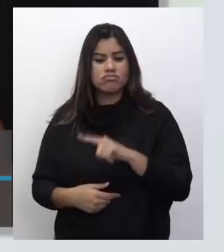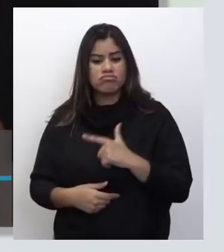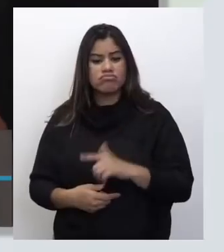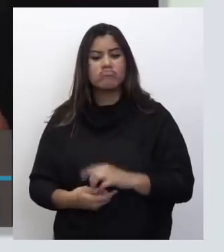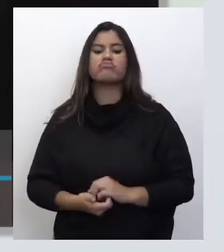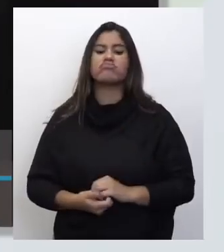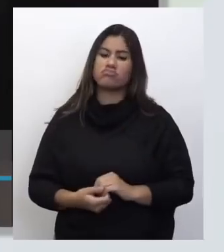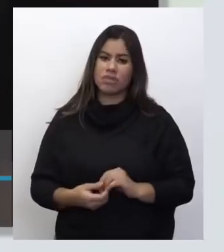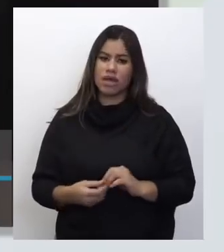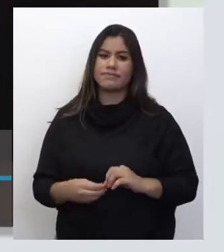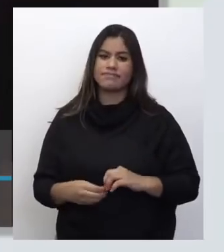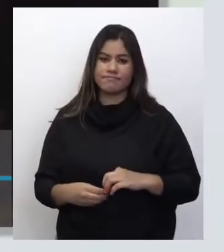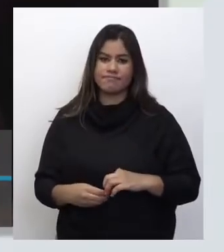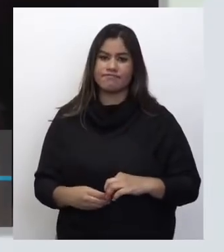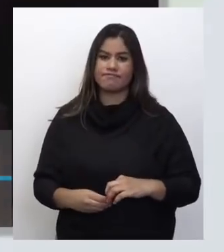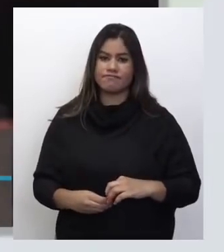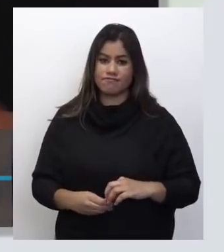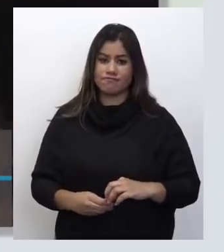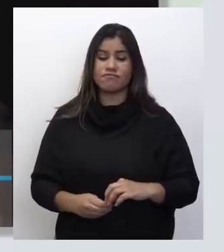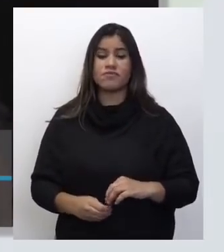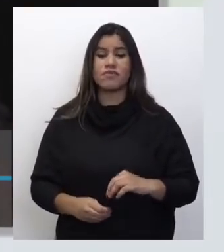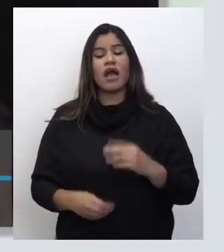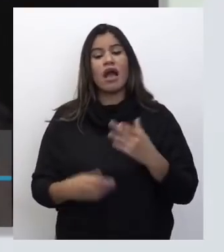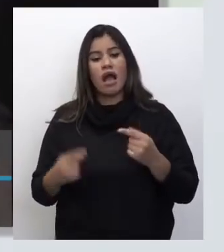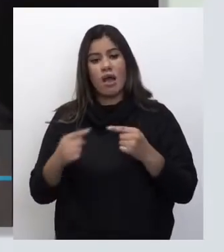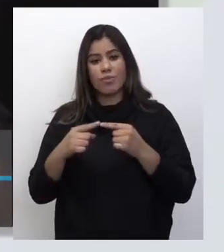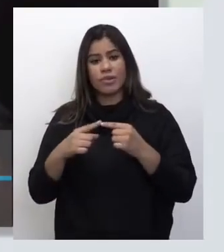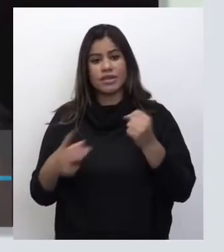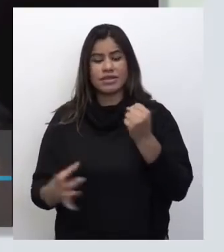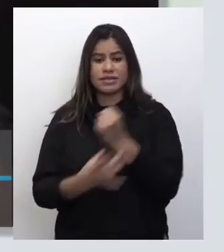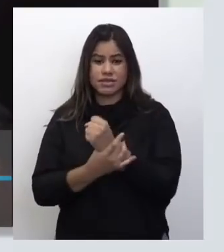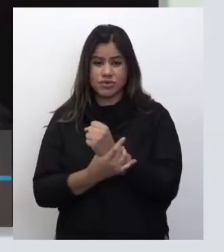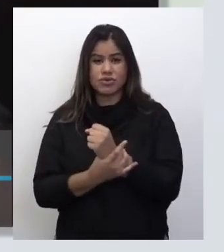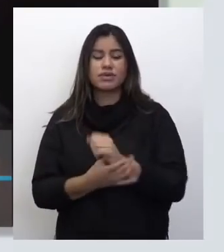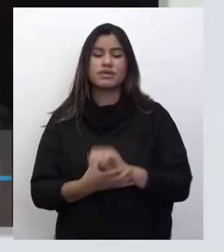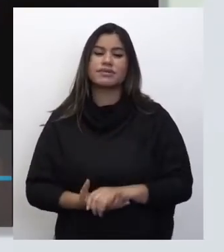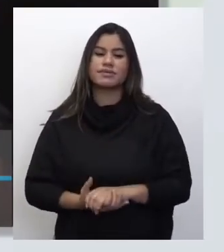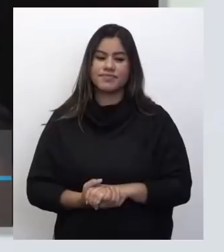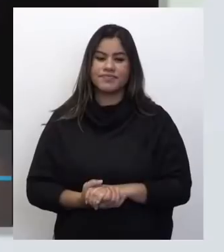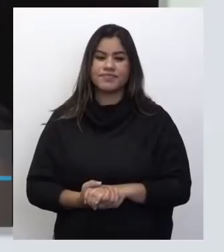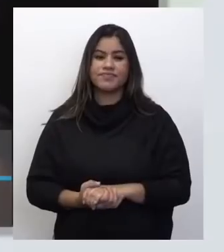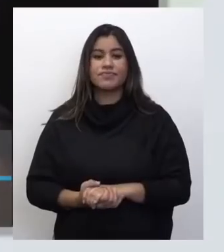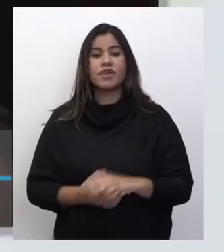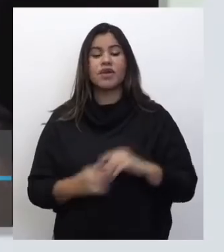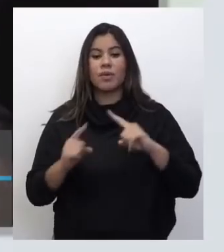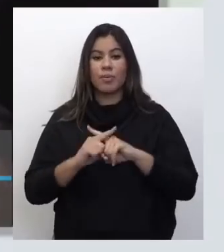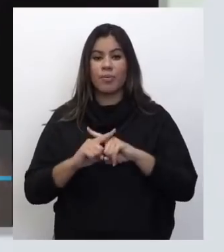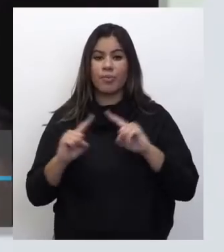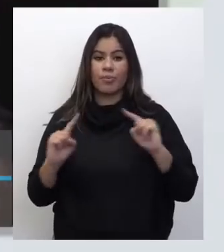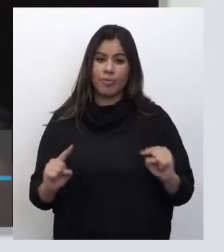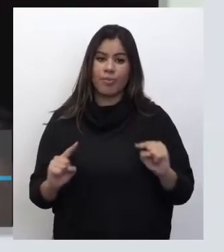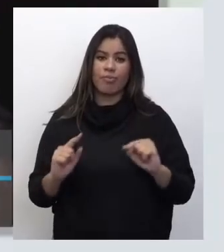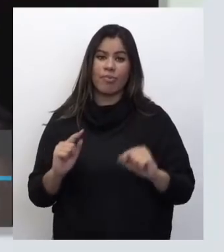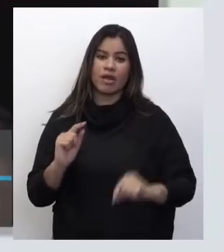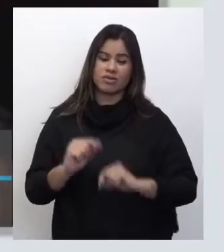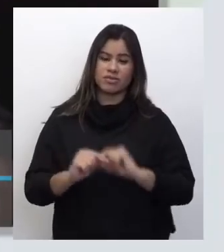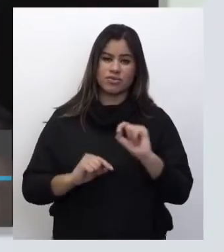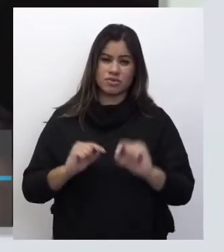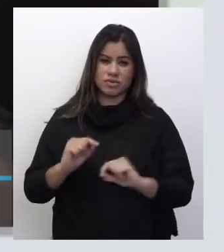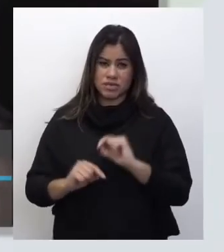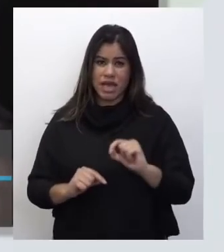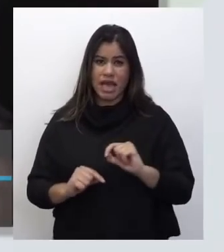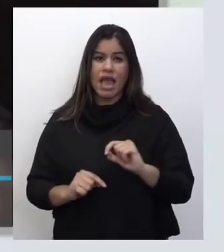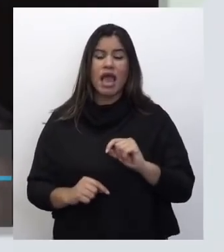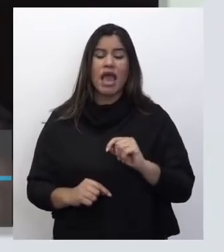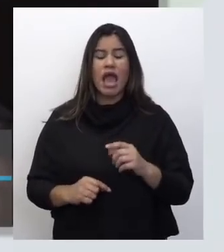baixos. Porque a questão de segurança, ela lógico, é multifatorial, enfim, né? Mas ela não é uma questão só de policiamento e